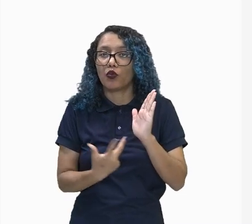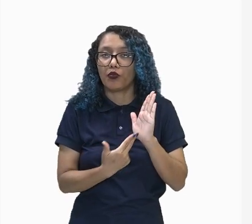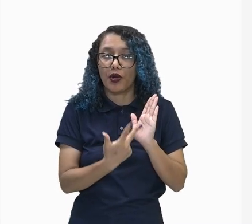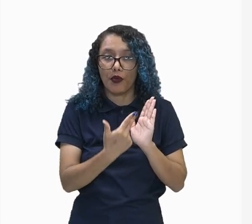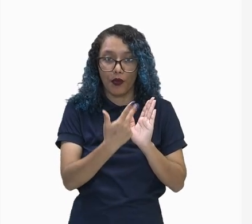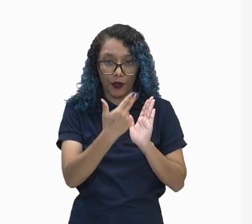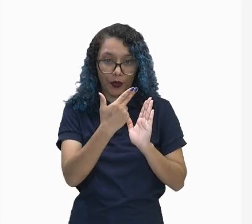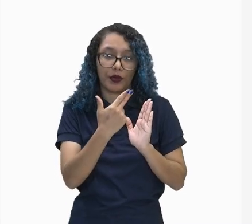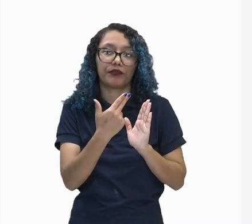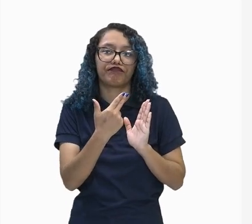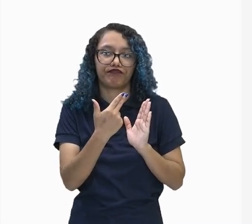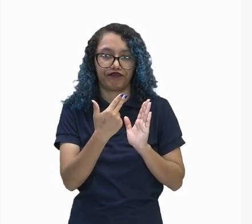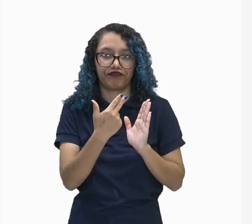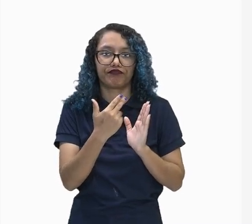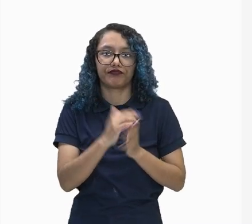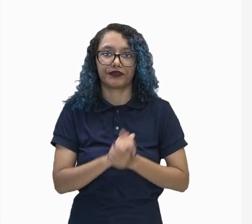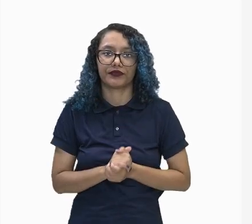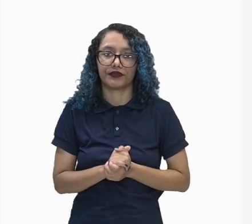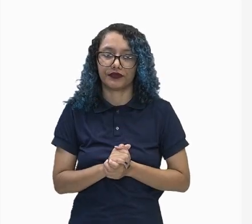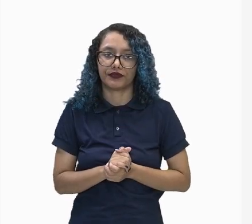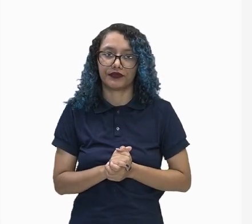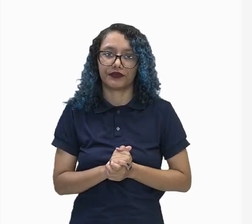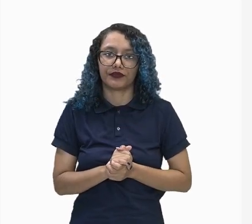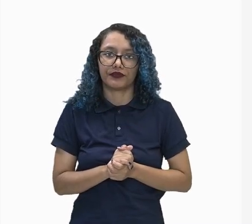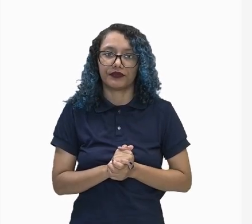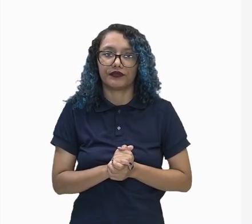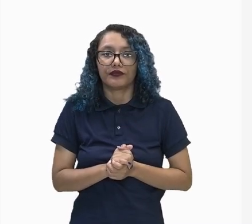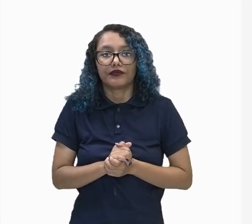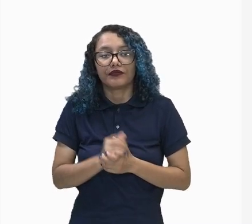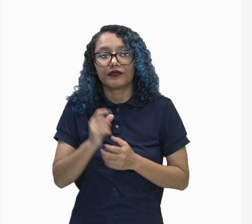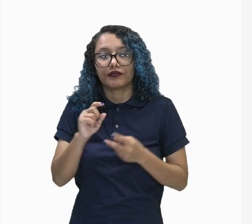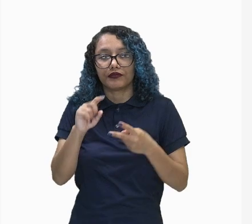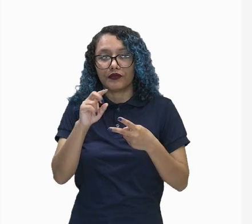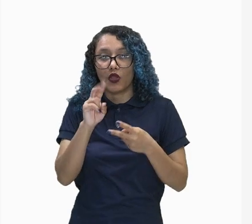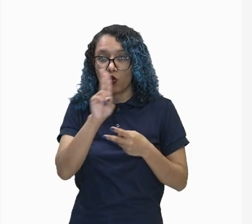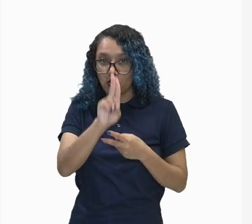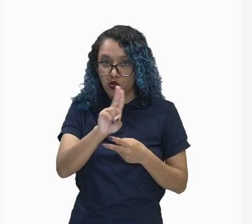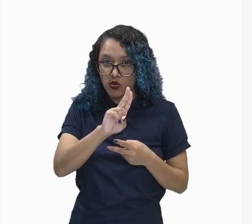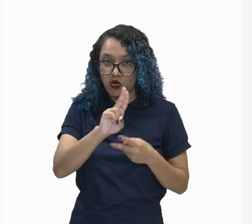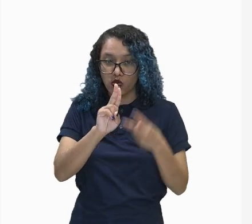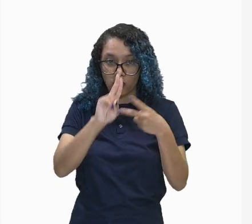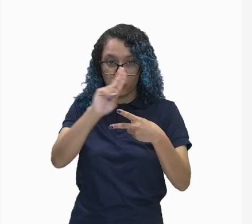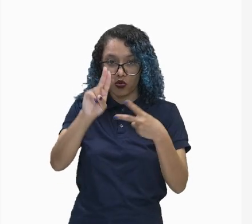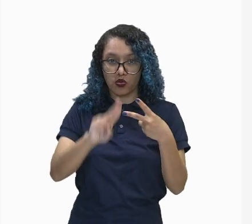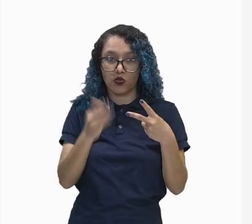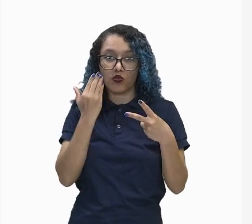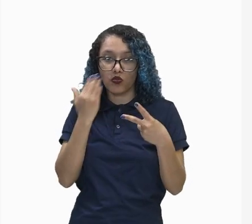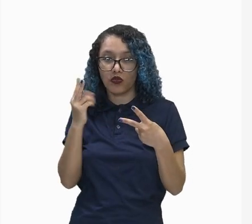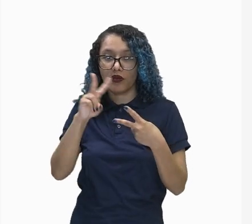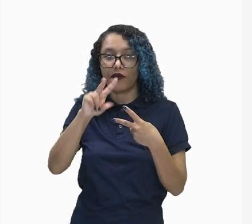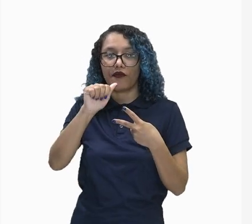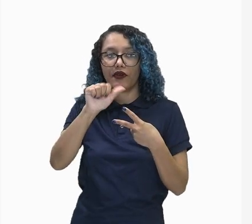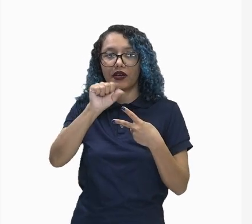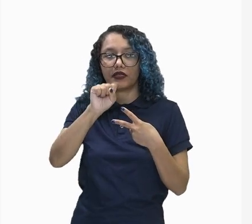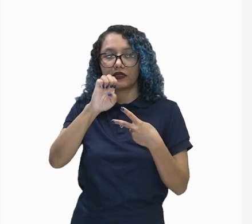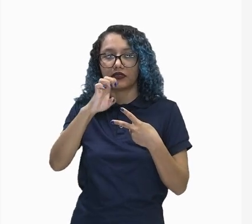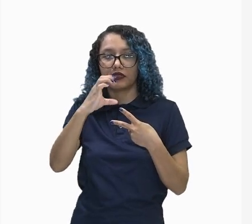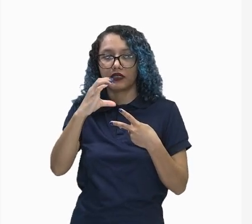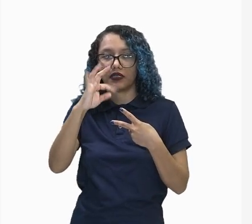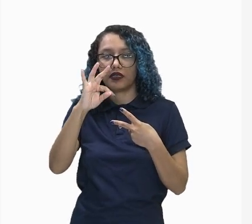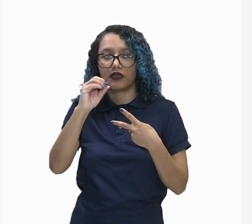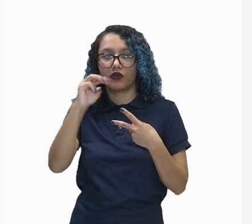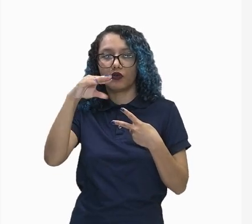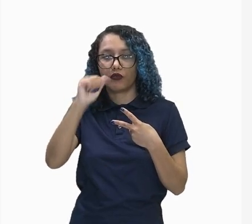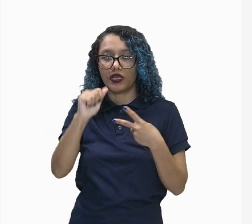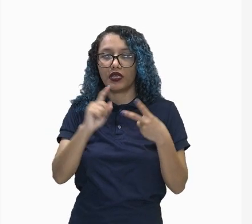cirúrgicos. Então, a gente tem aí como esses métodos a vasectomia e a laqueadura. Então, a vasectomia